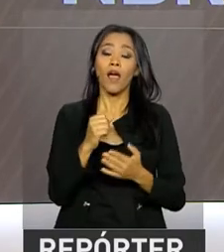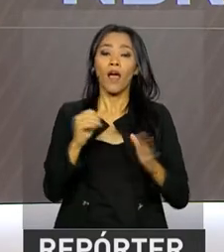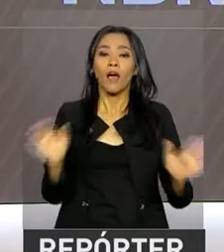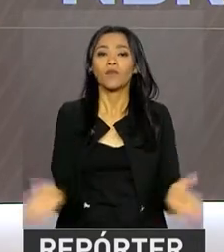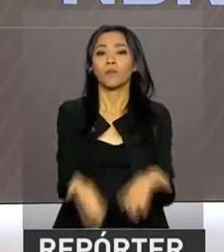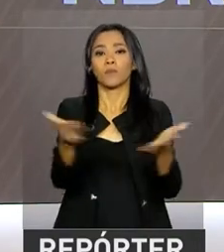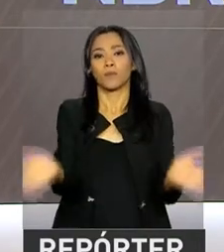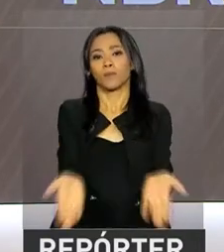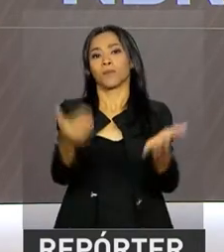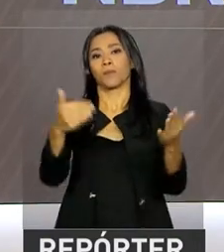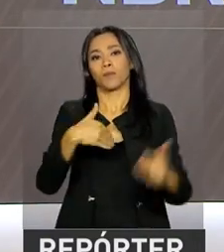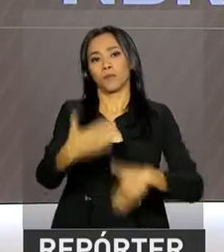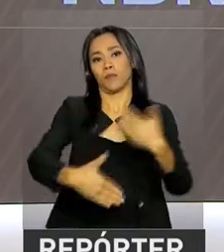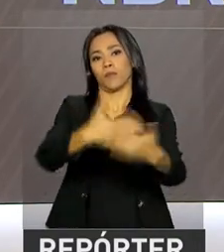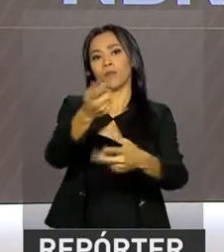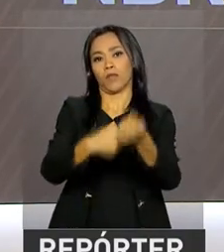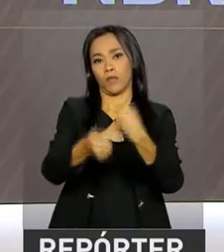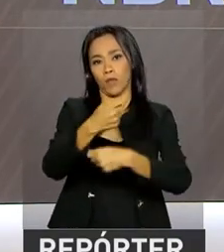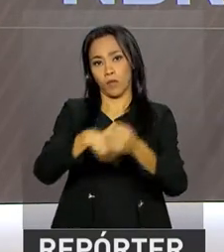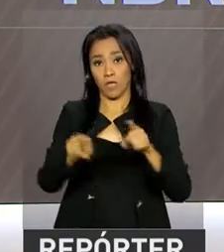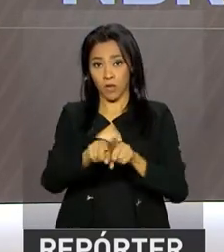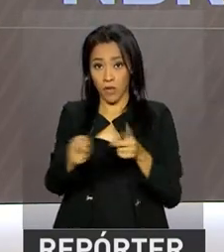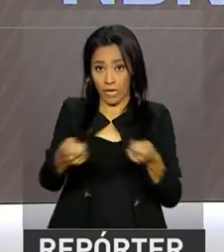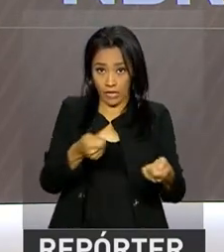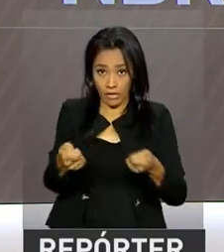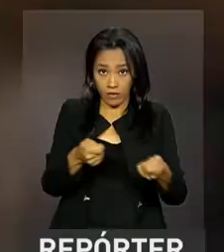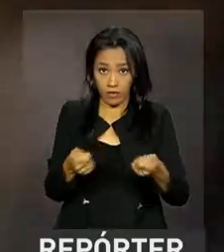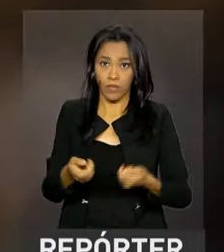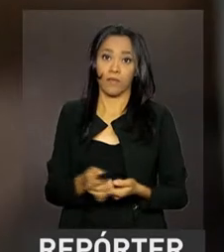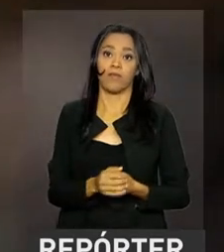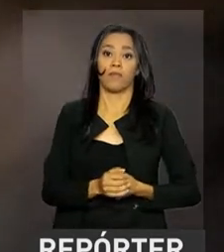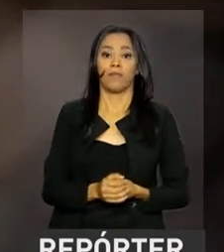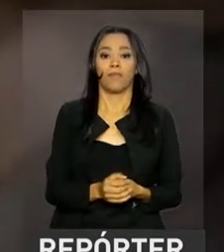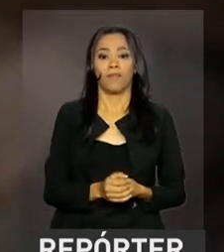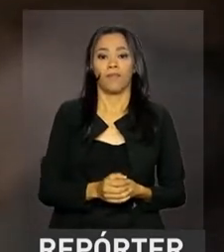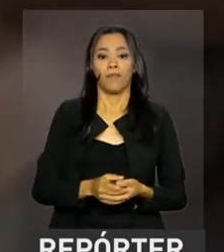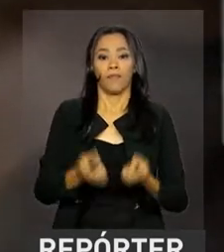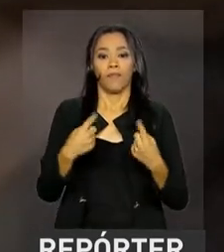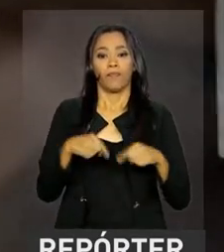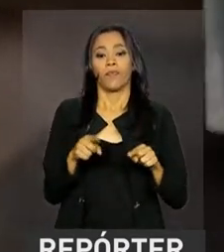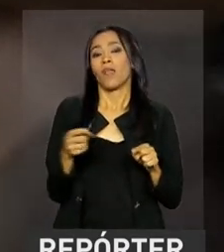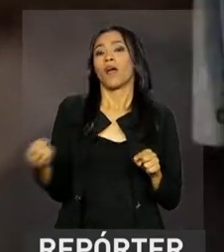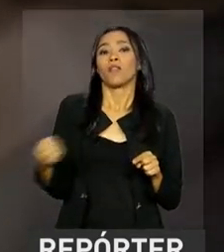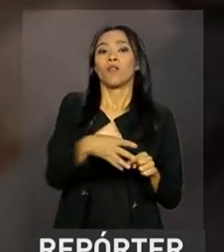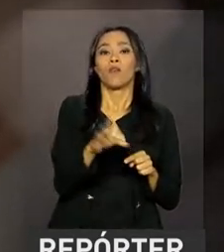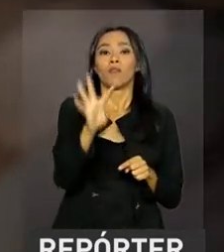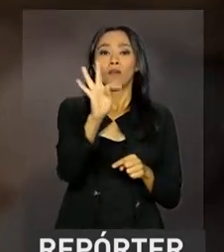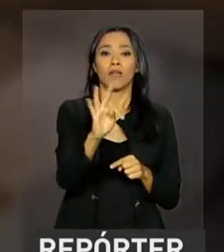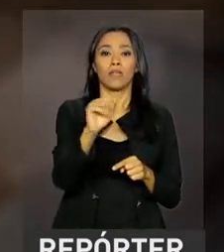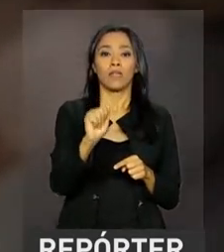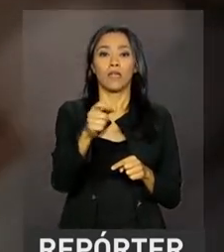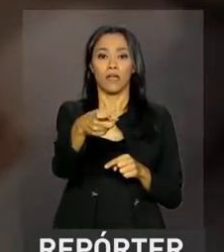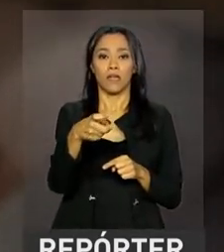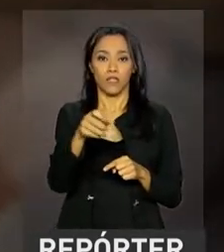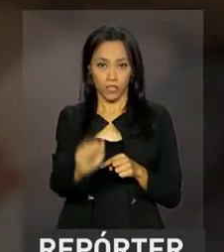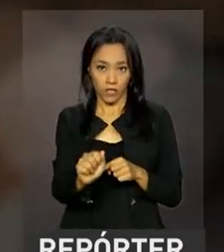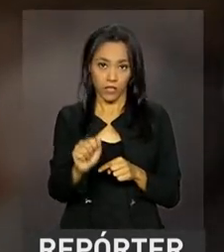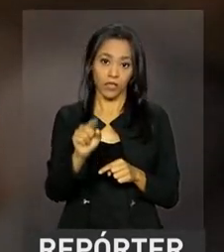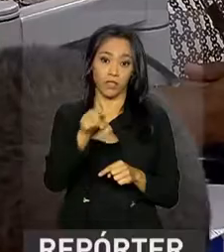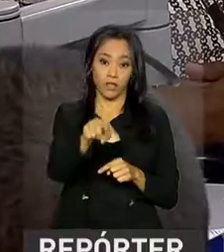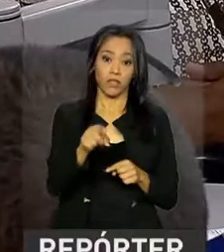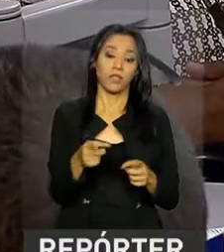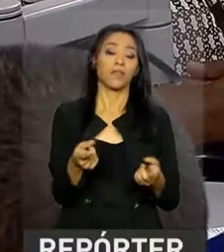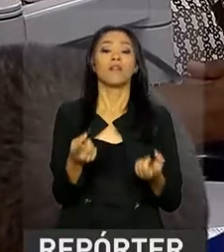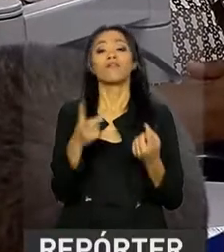sustentado da economia e também para o equilíbrio fiscal. A nova taxa de longo prazo, ou